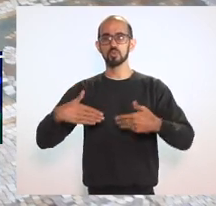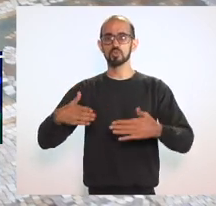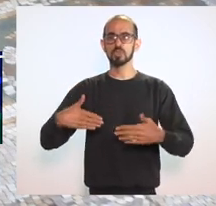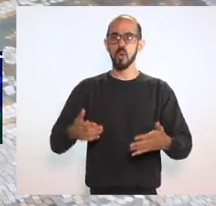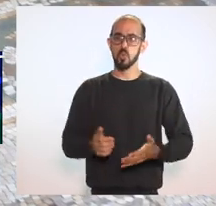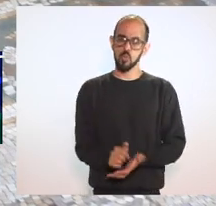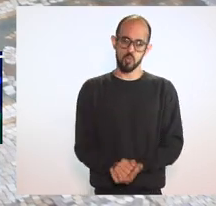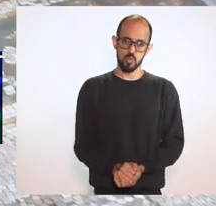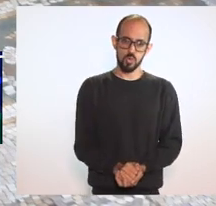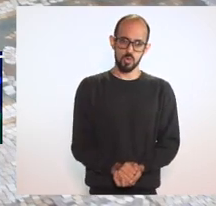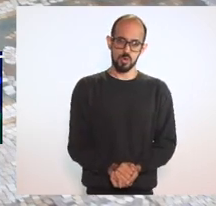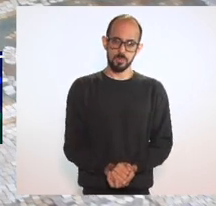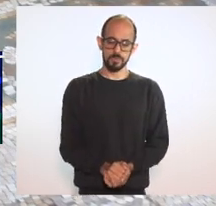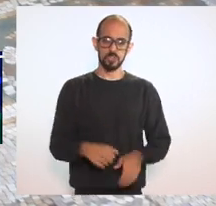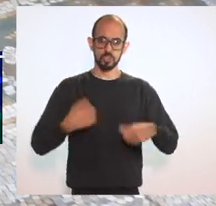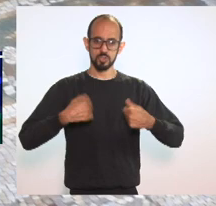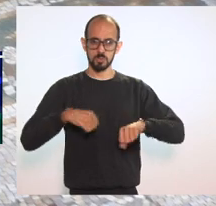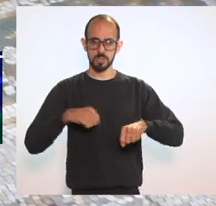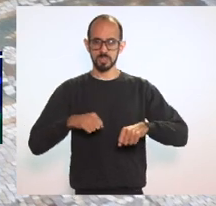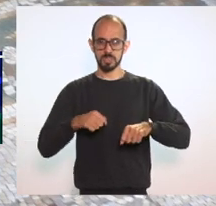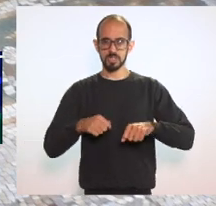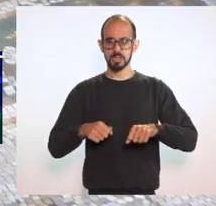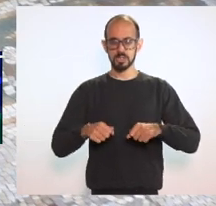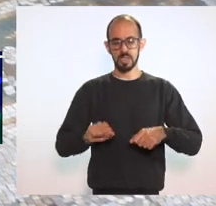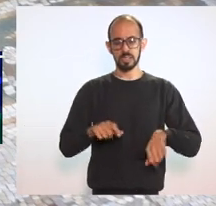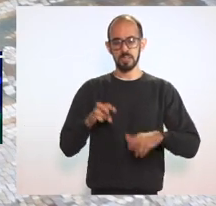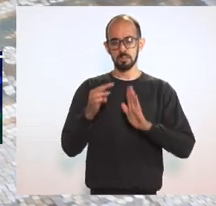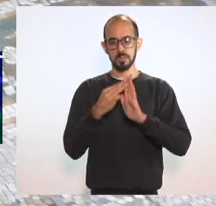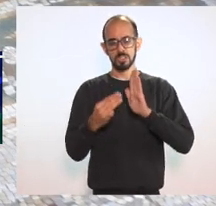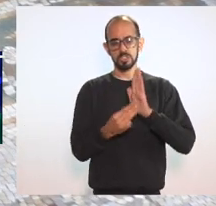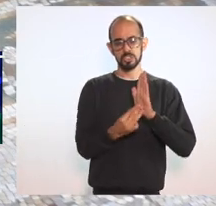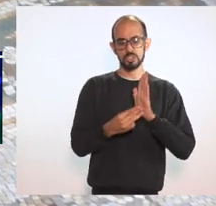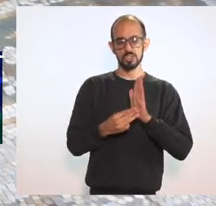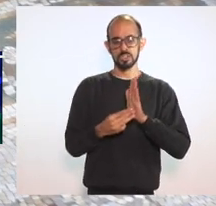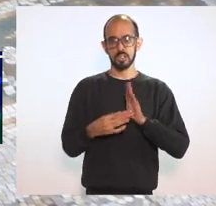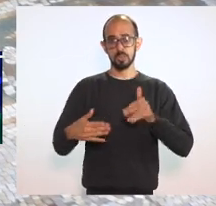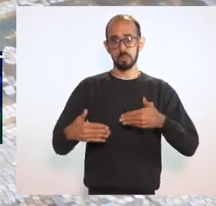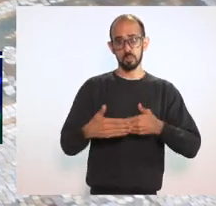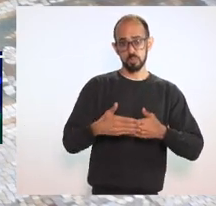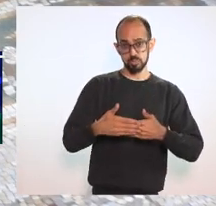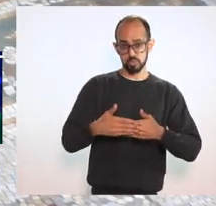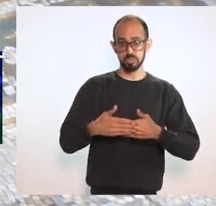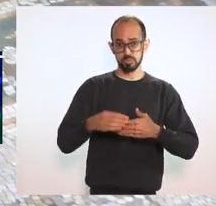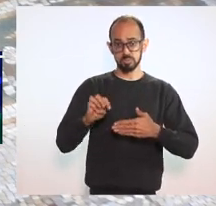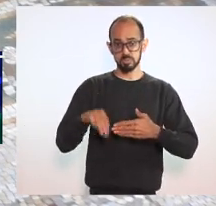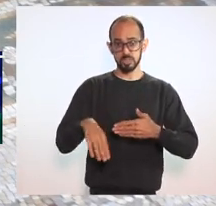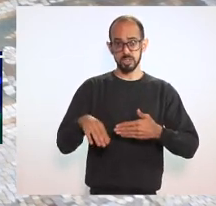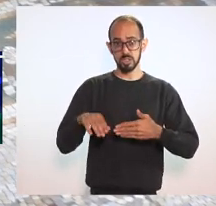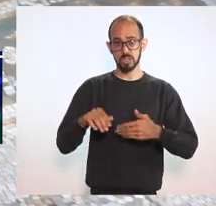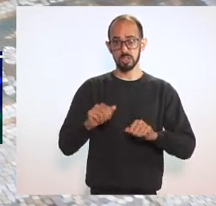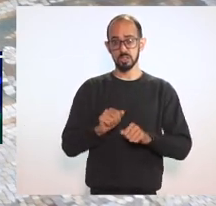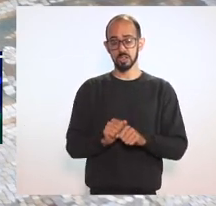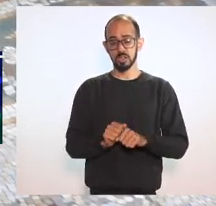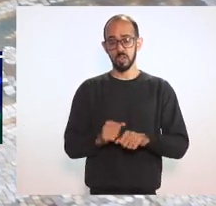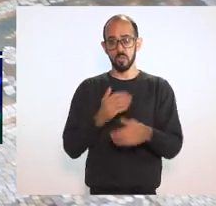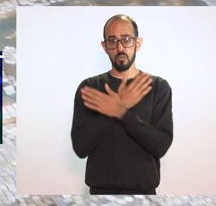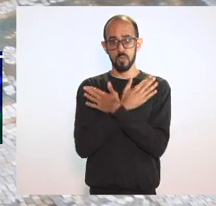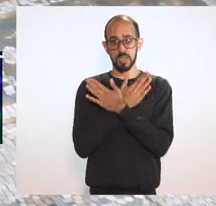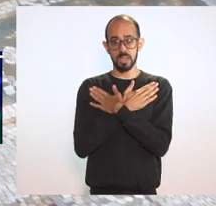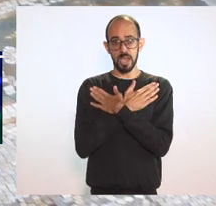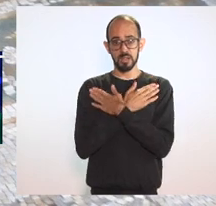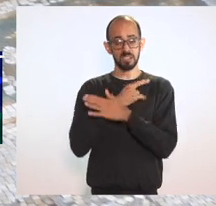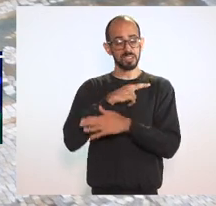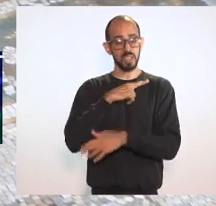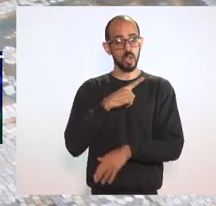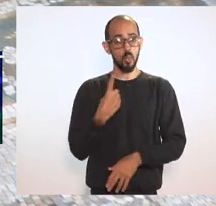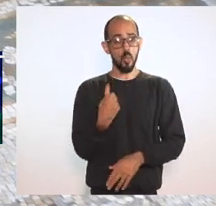mas com medidas restritivas mais ou menos nós geramos o impacto na cadeia produtiva e o feriado ele